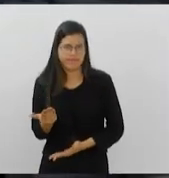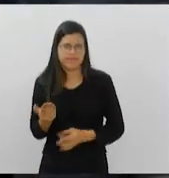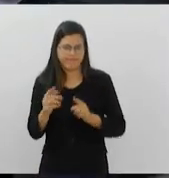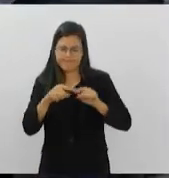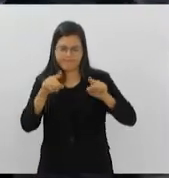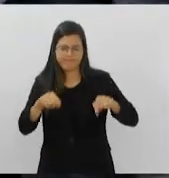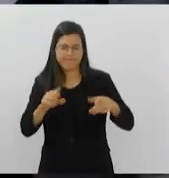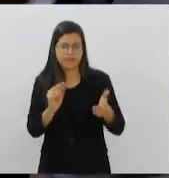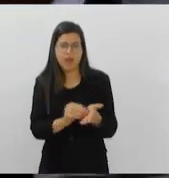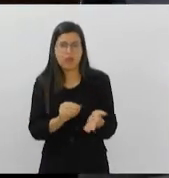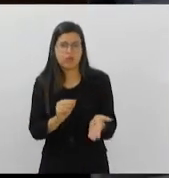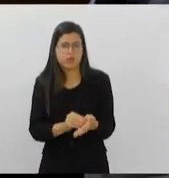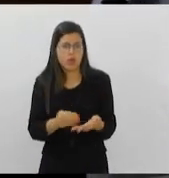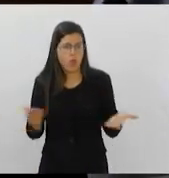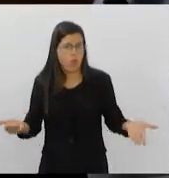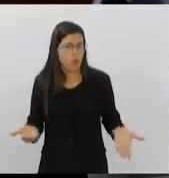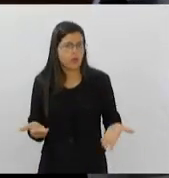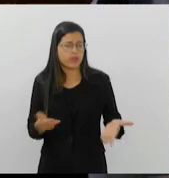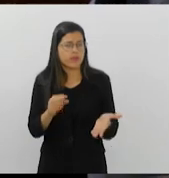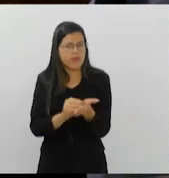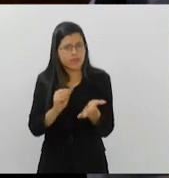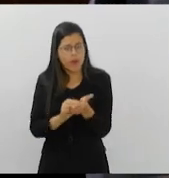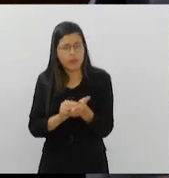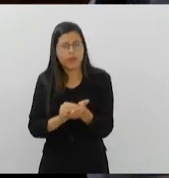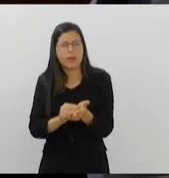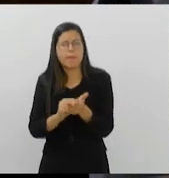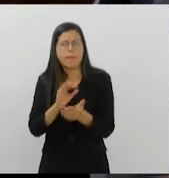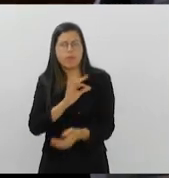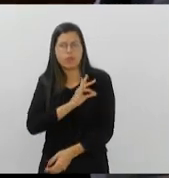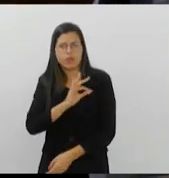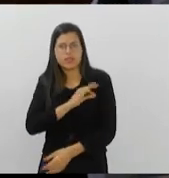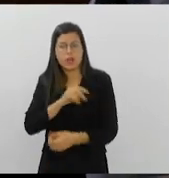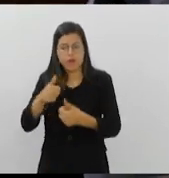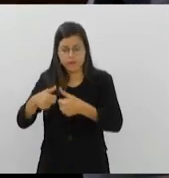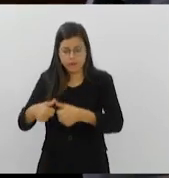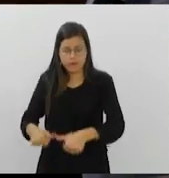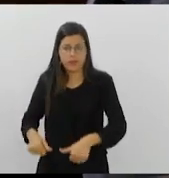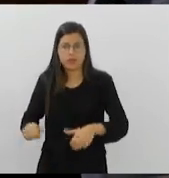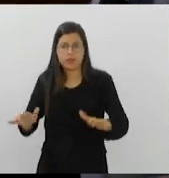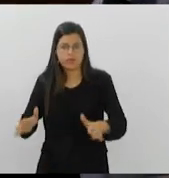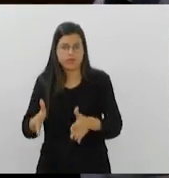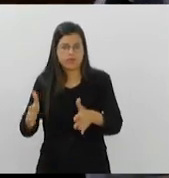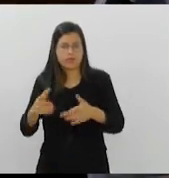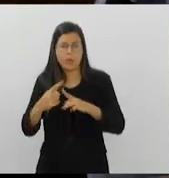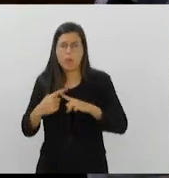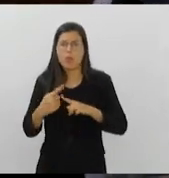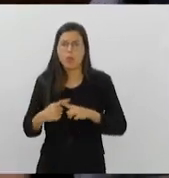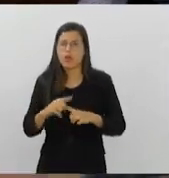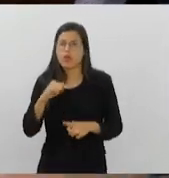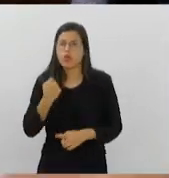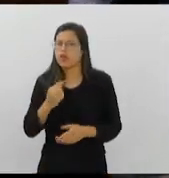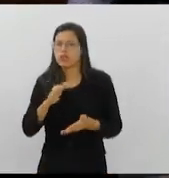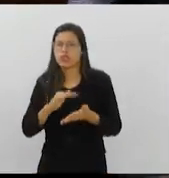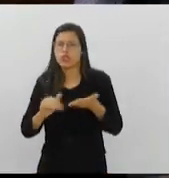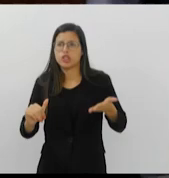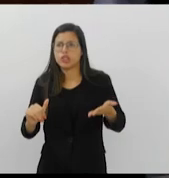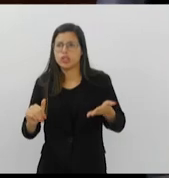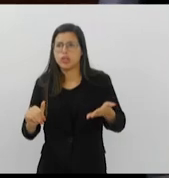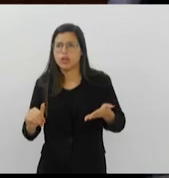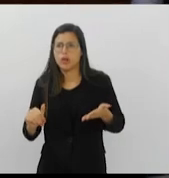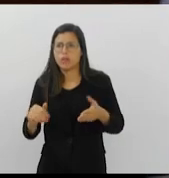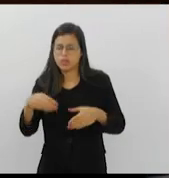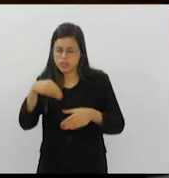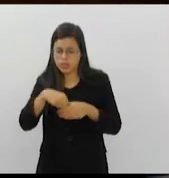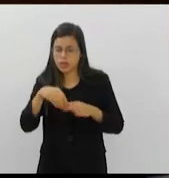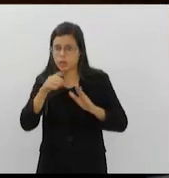hoje é defasado de policiais fixos e estimulados justamente porque a gente retirou de dentro de um